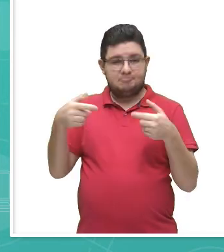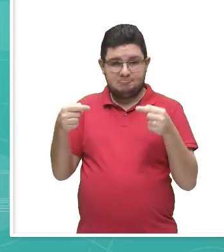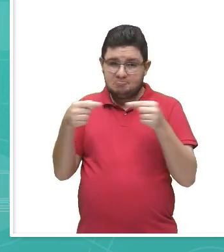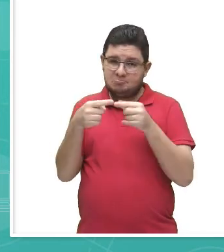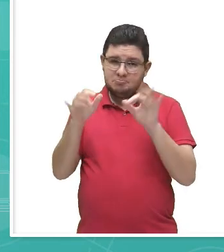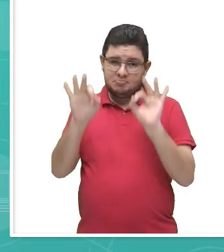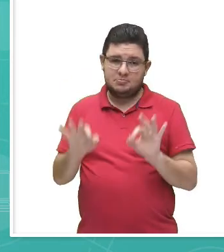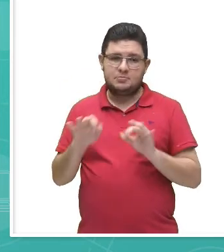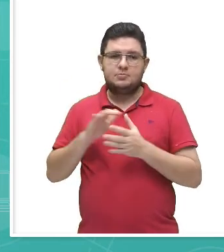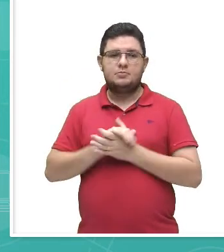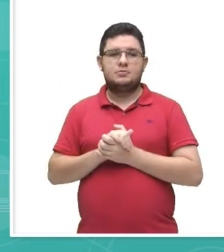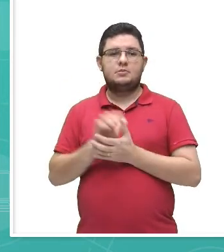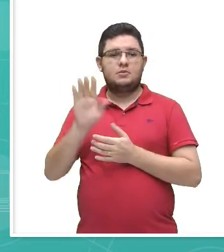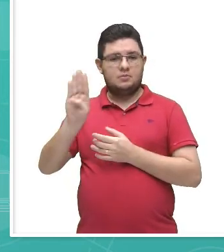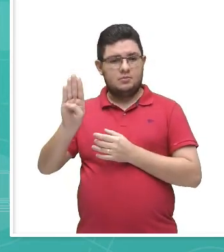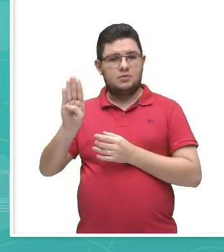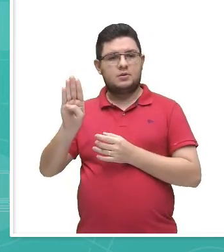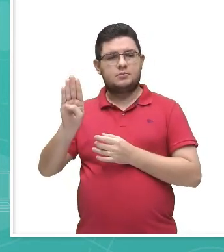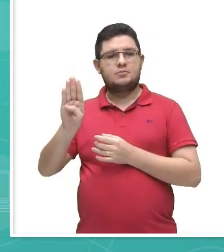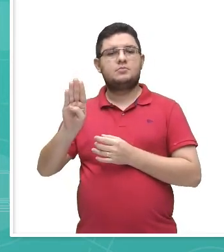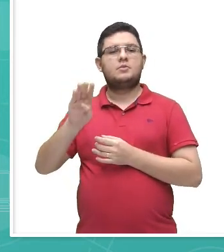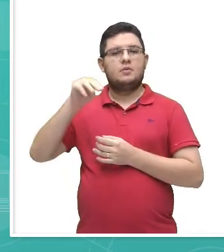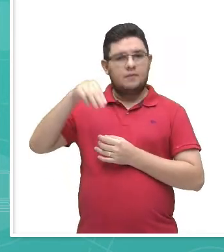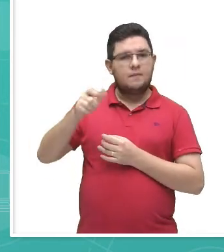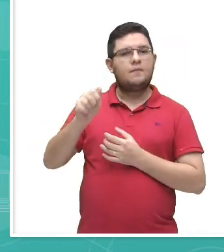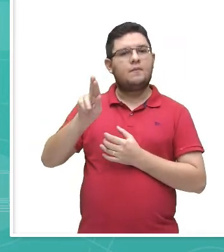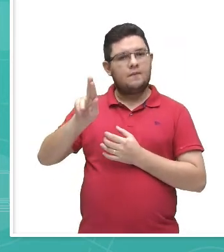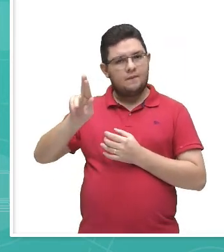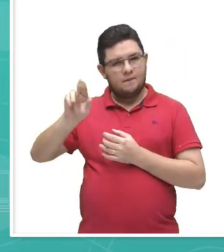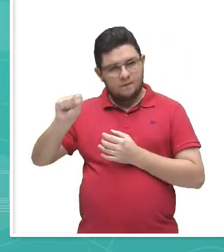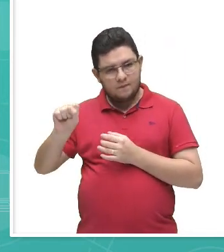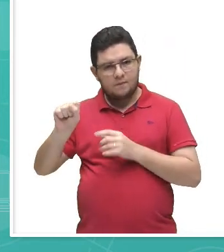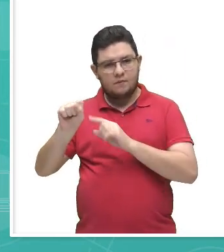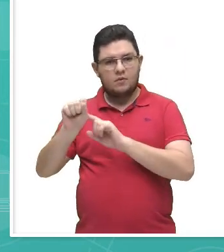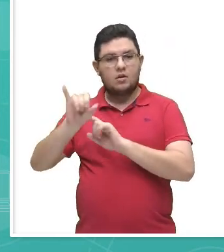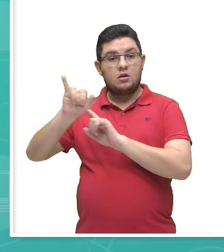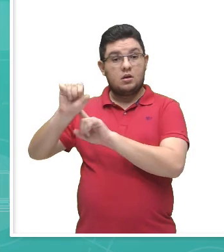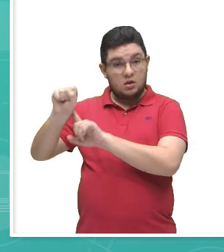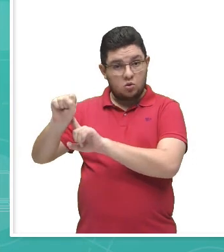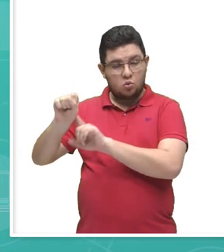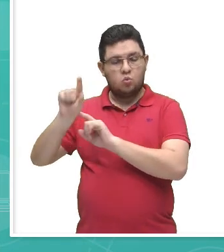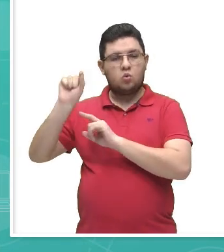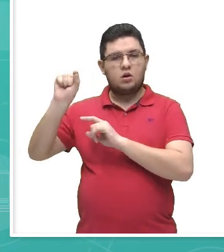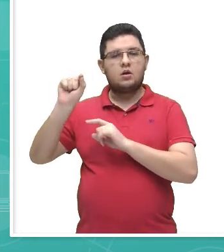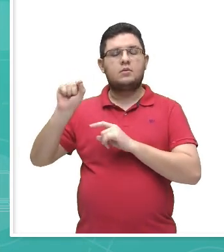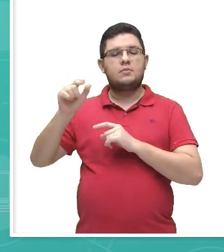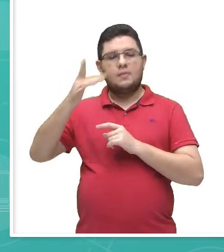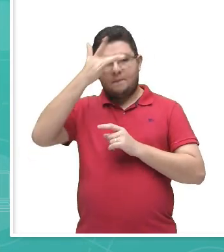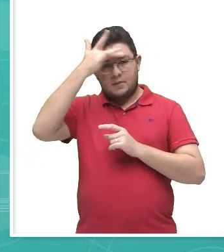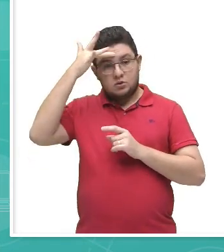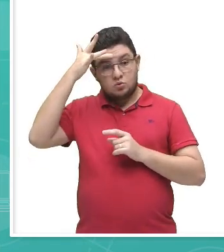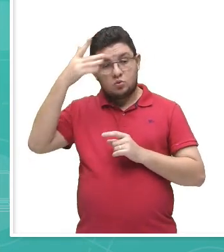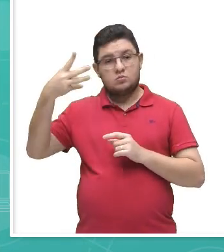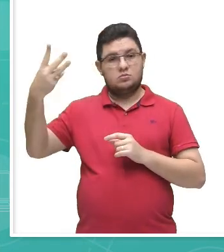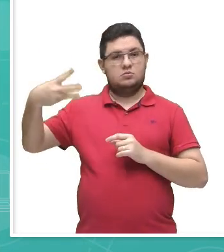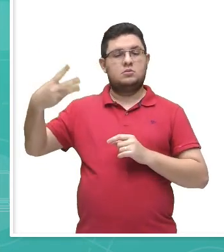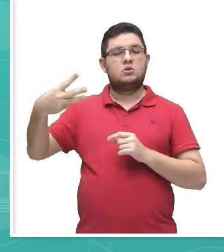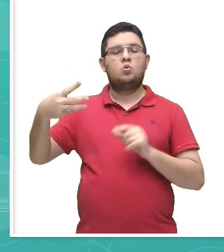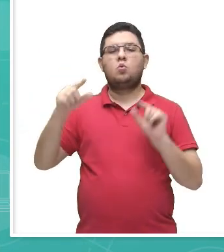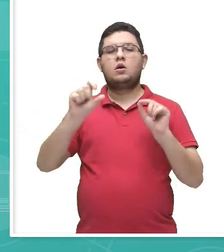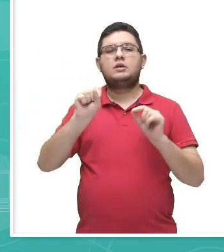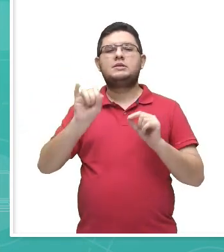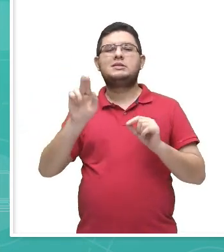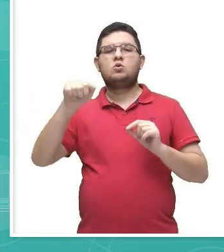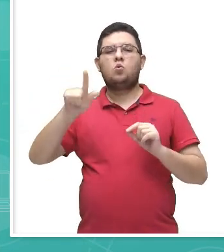né? Is, verbo to be conjugado aí na terceira pessoa do singular. Verbo to be conjugado na terceira pessoa do singular,